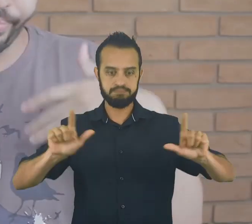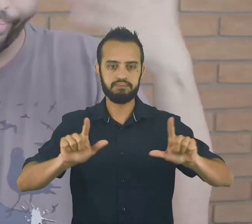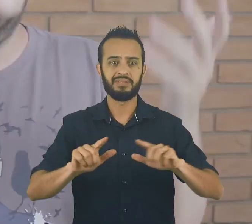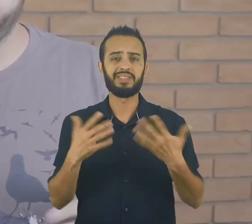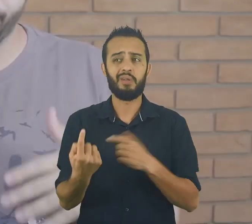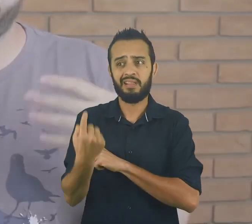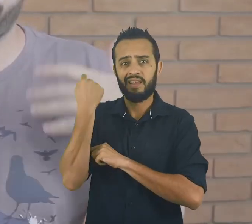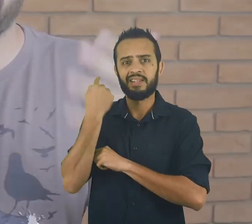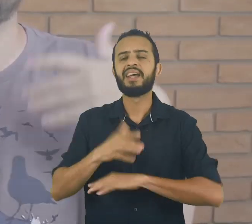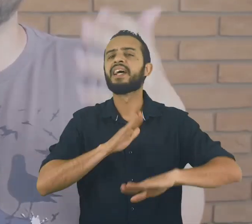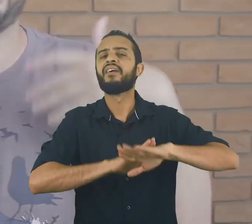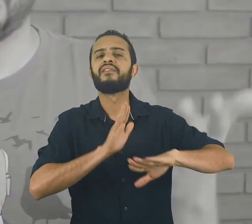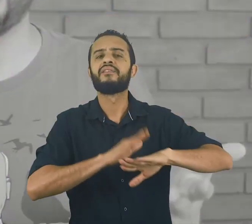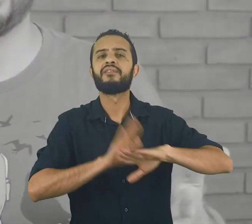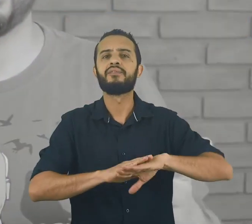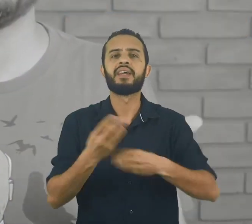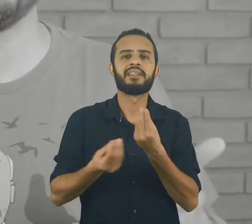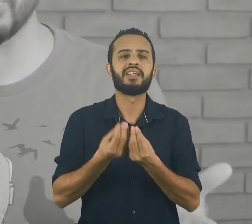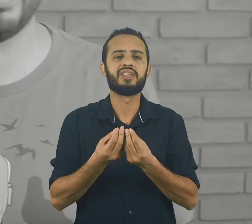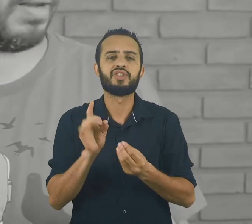coisa, tipo, feita por